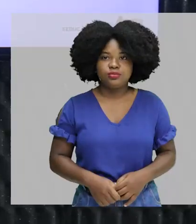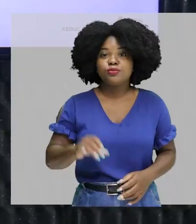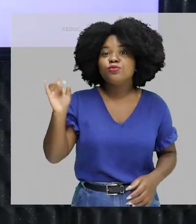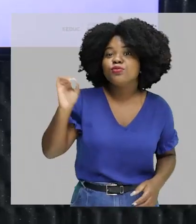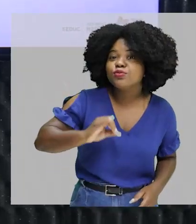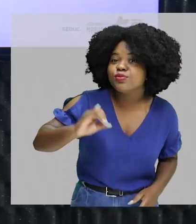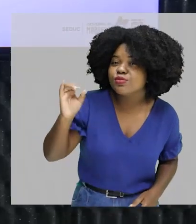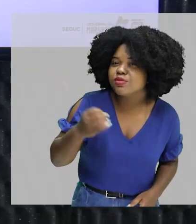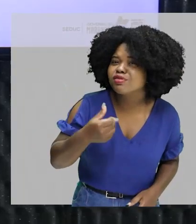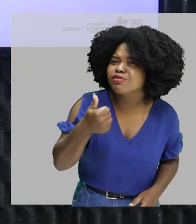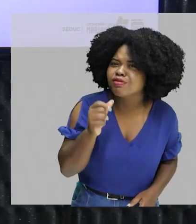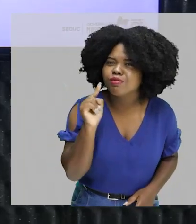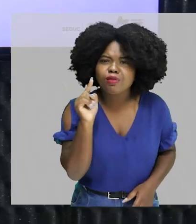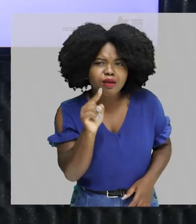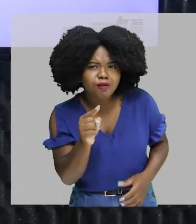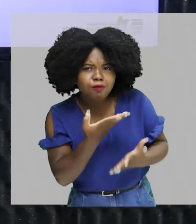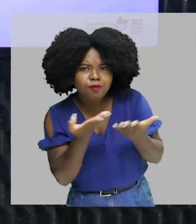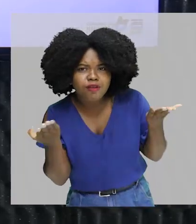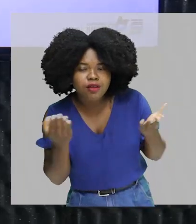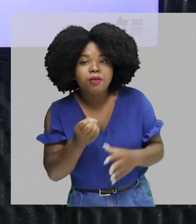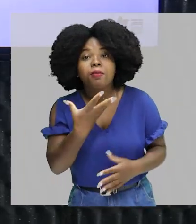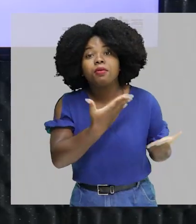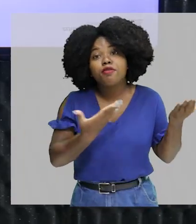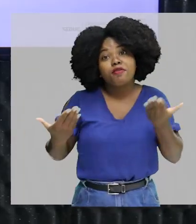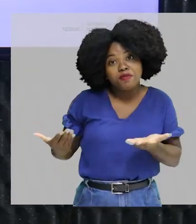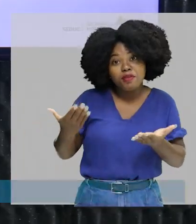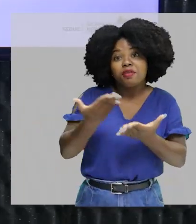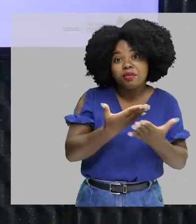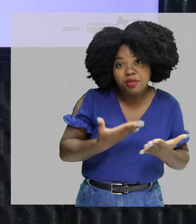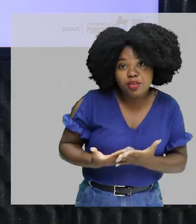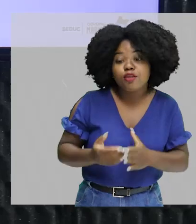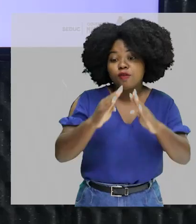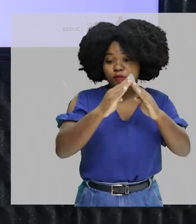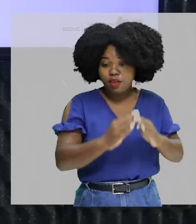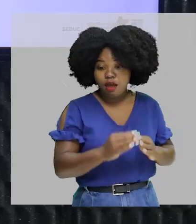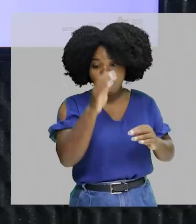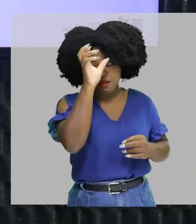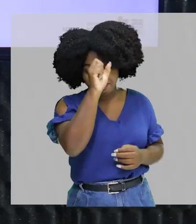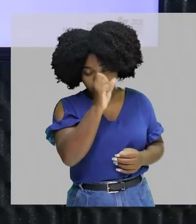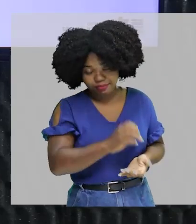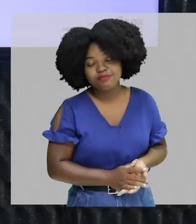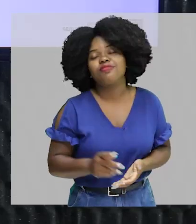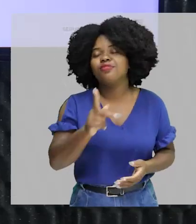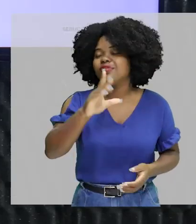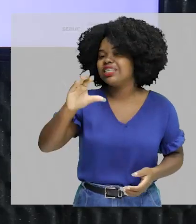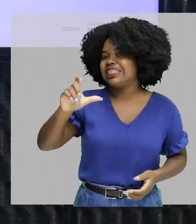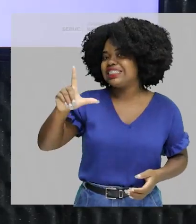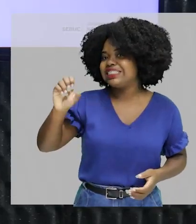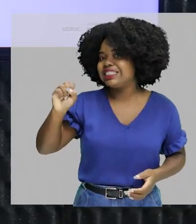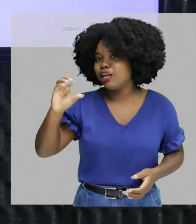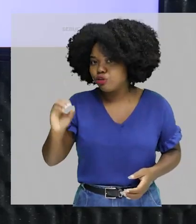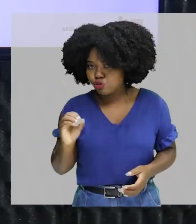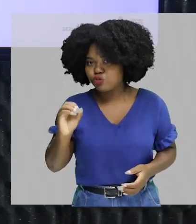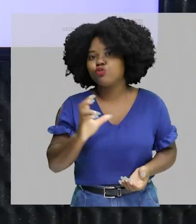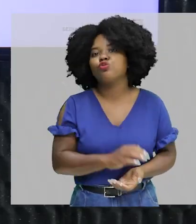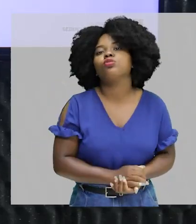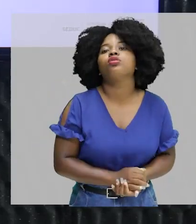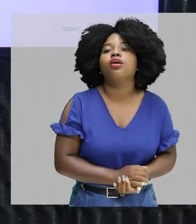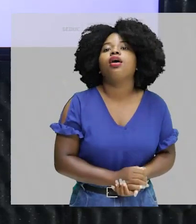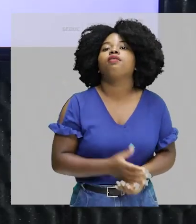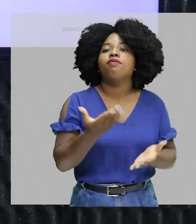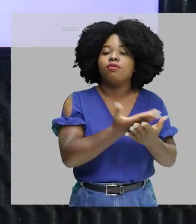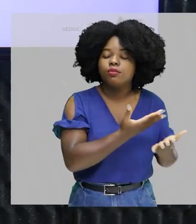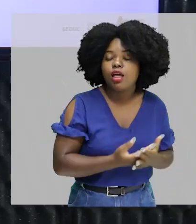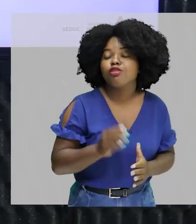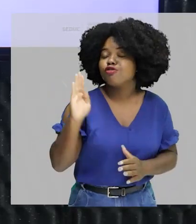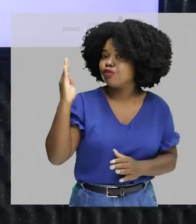E aí, pessoal, tudo bem com vocês? Sejam bem-vindos a mais uma aula do Fica em Casa Aprendendo. Aqui é o professor Celso Ramos. Vamos para mais uma